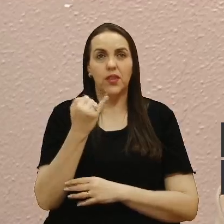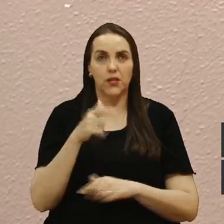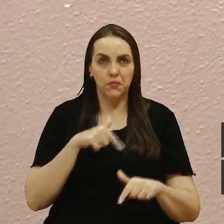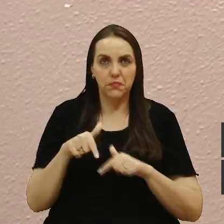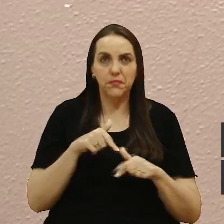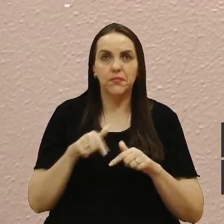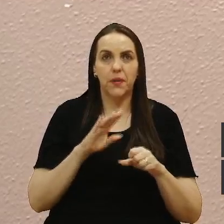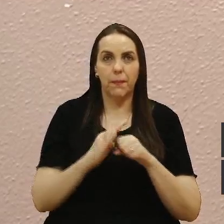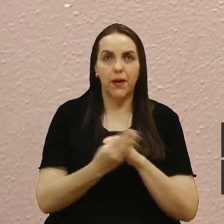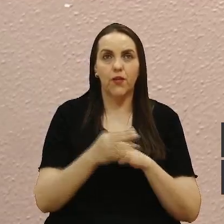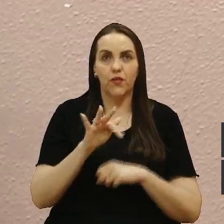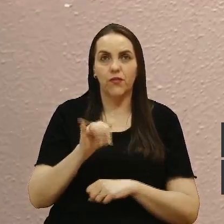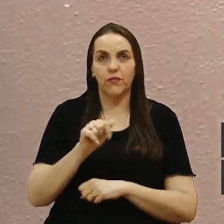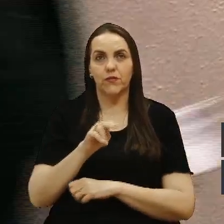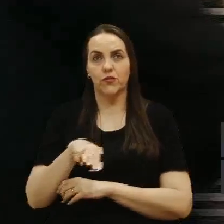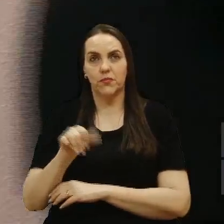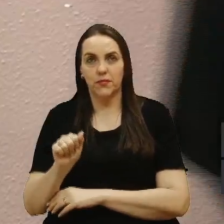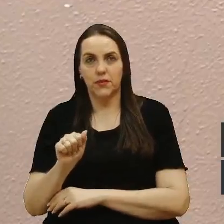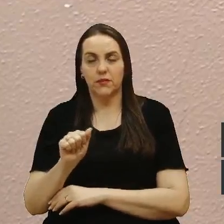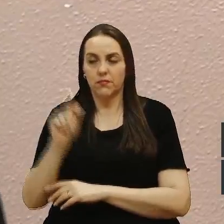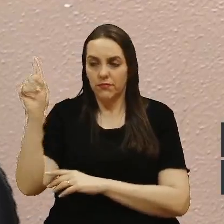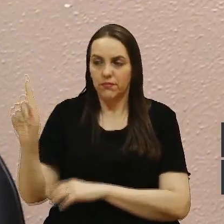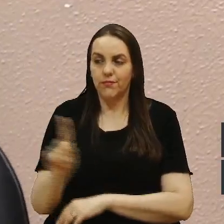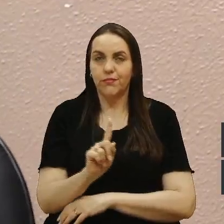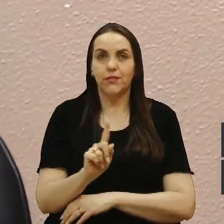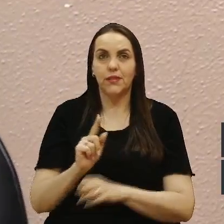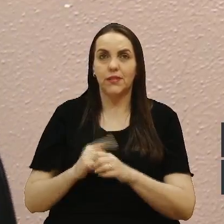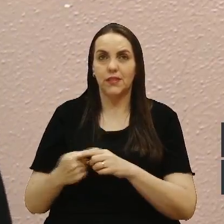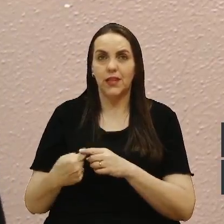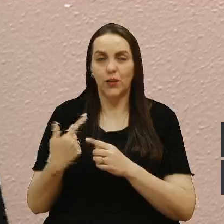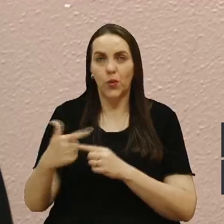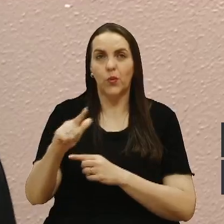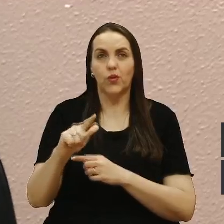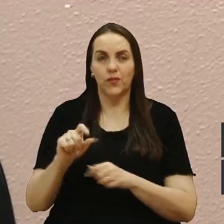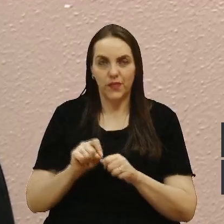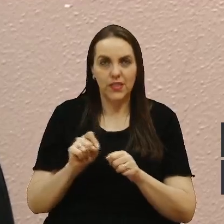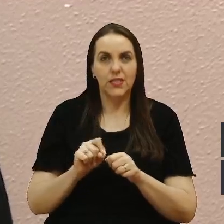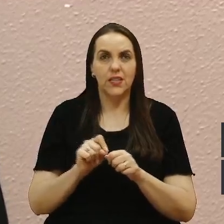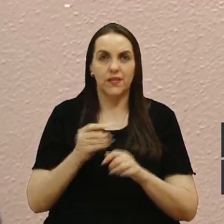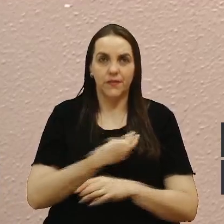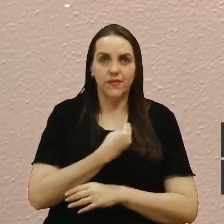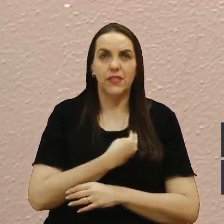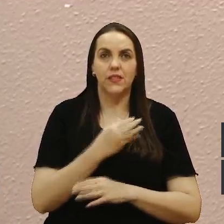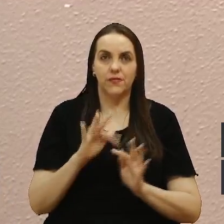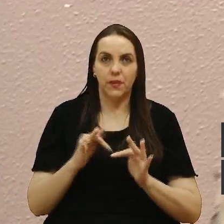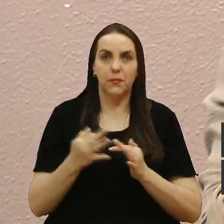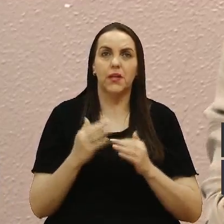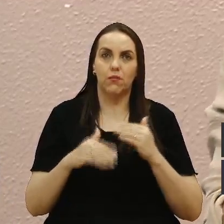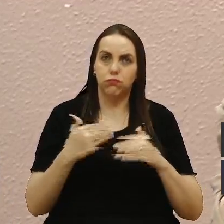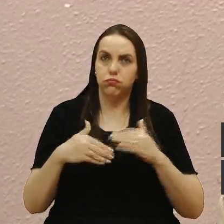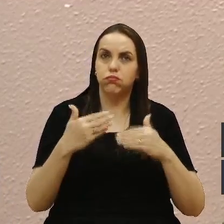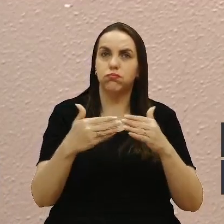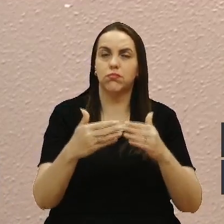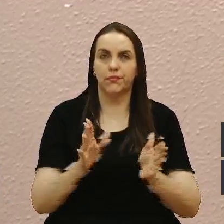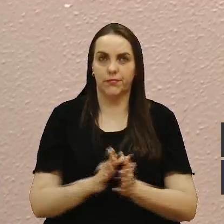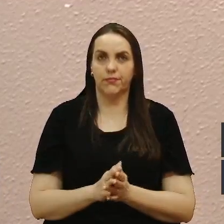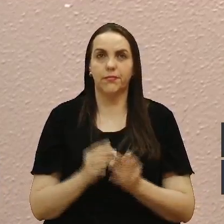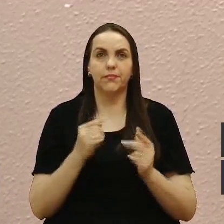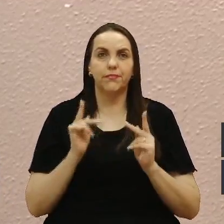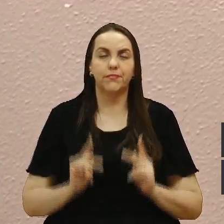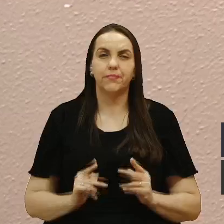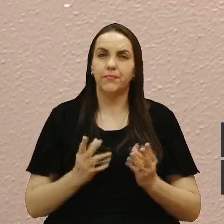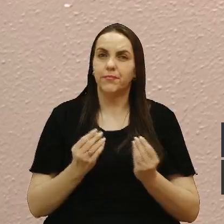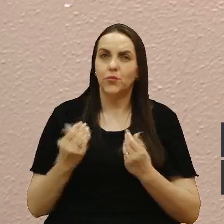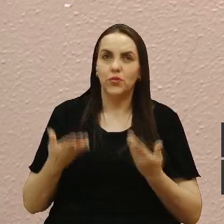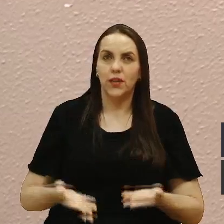de outras cidades para trabalhar, para constituir uma vida, uma família, como muitos caxienses aqui da nossa cidade, que, além de